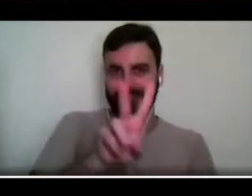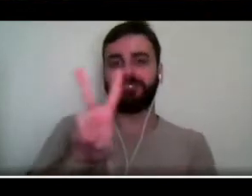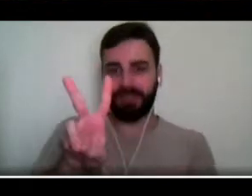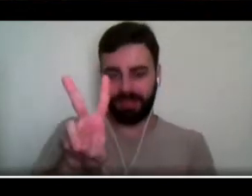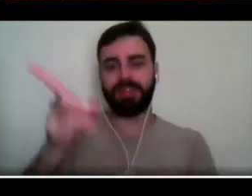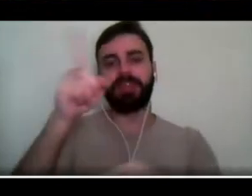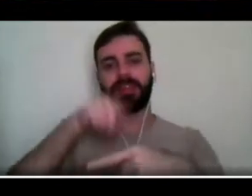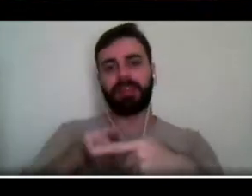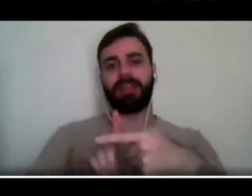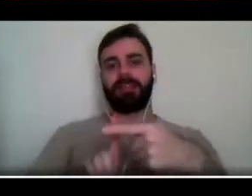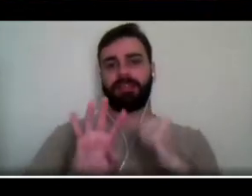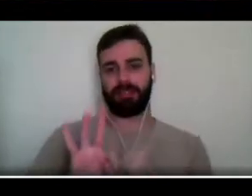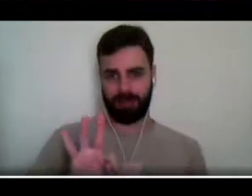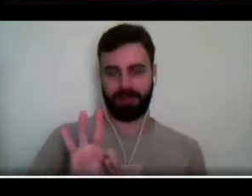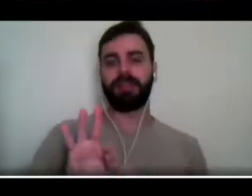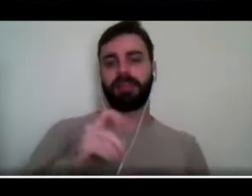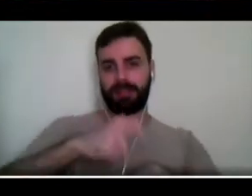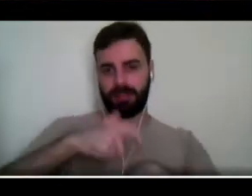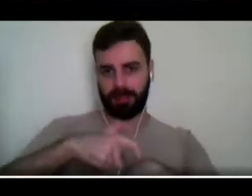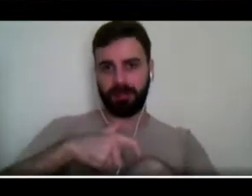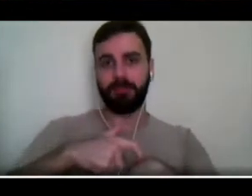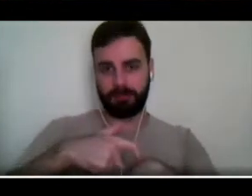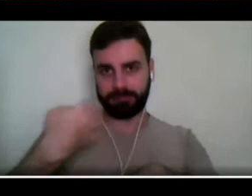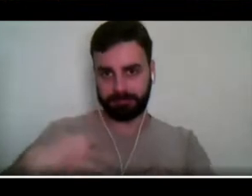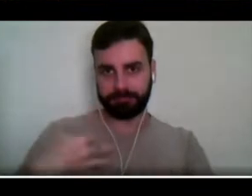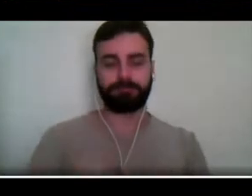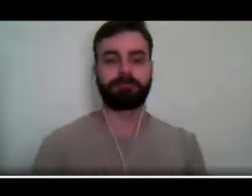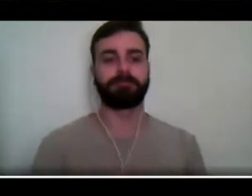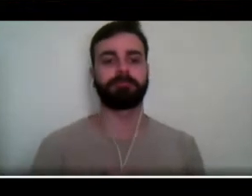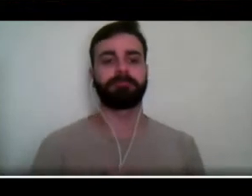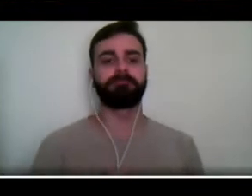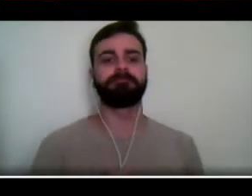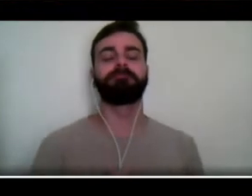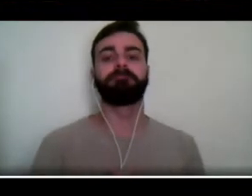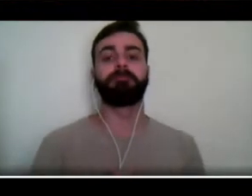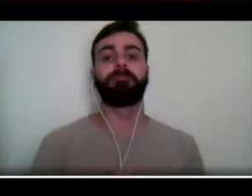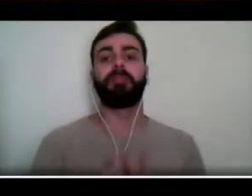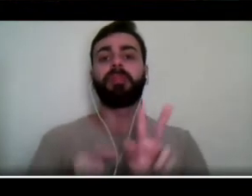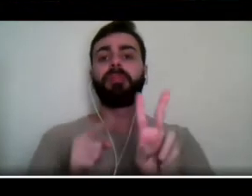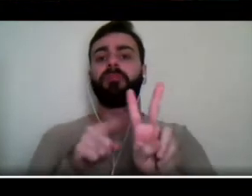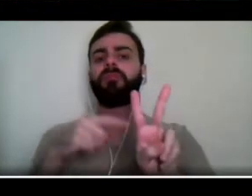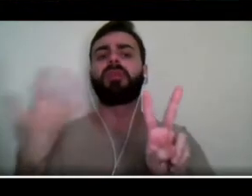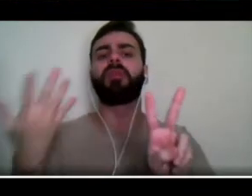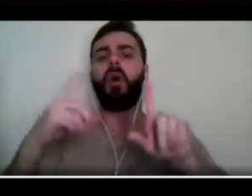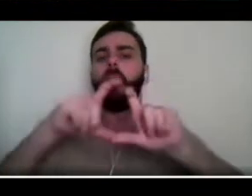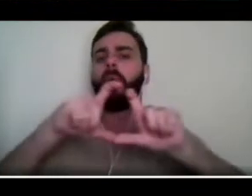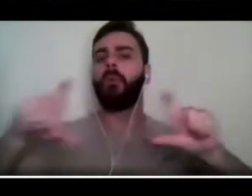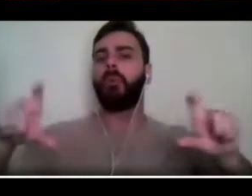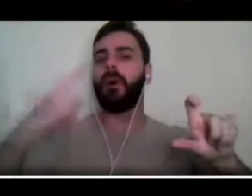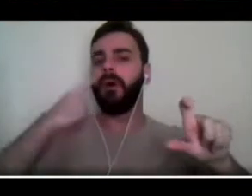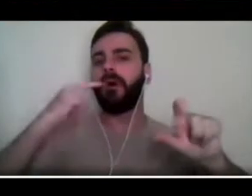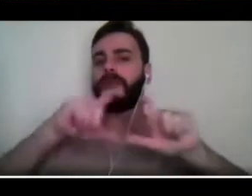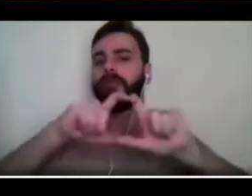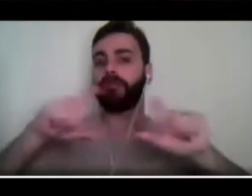né? Que é dado pelo quê? Como é que eu vou achar isso? Eu vou achar isso